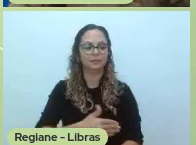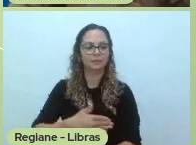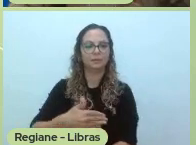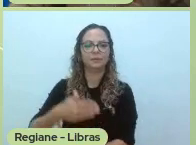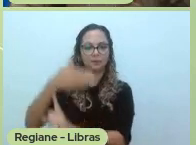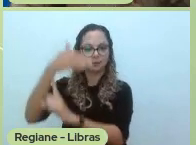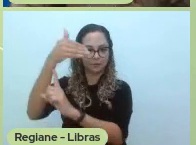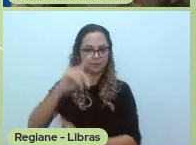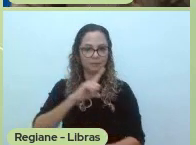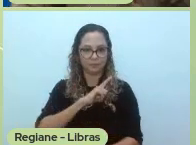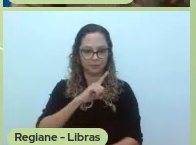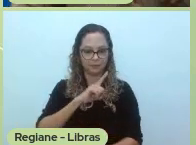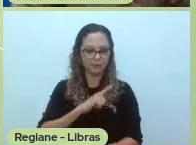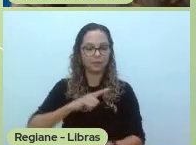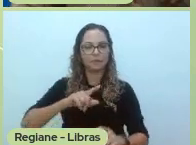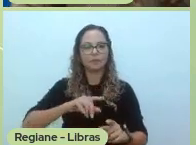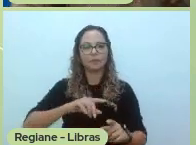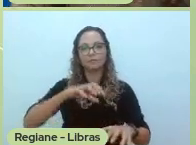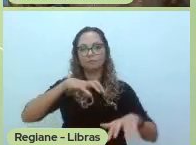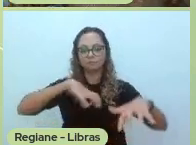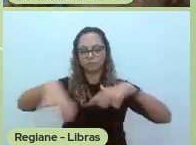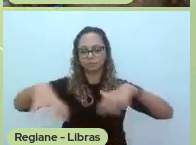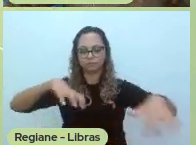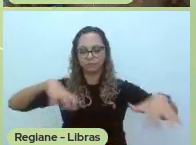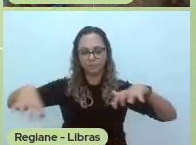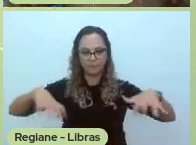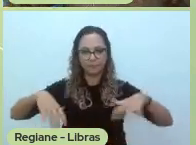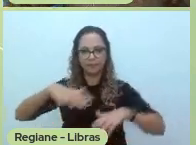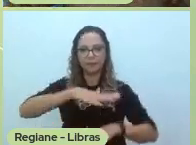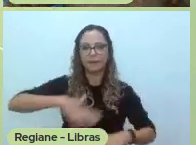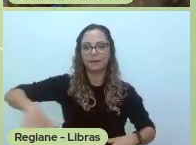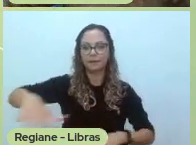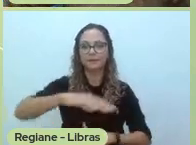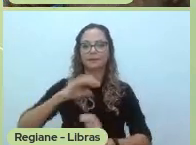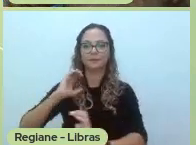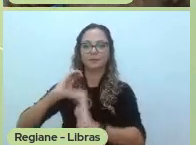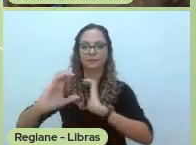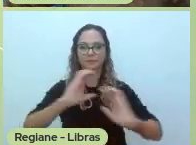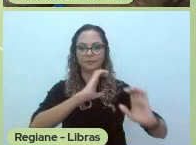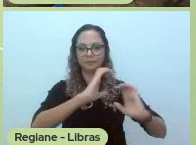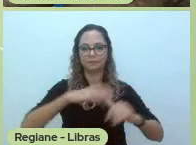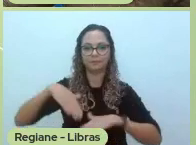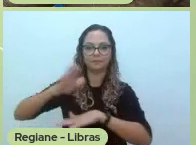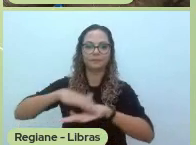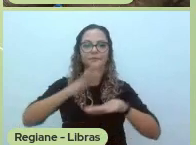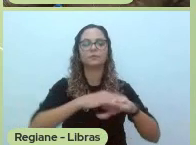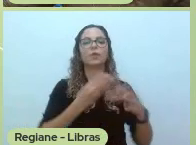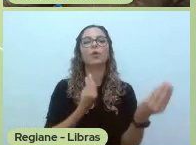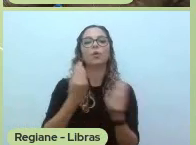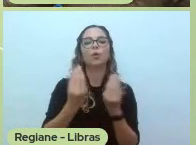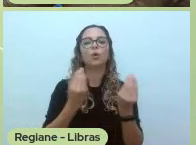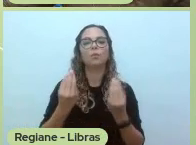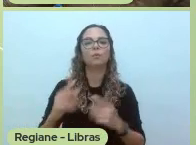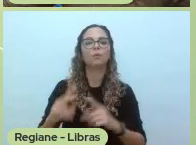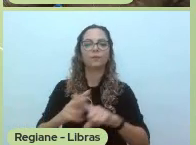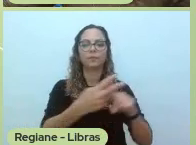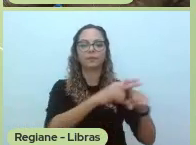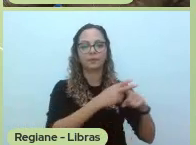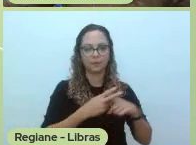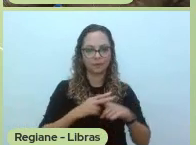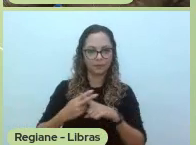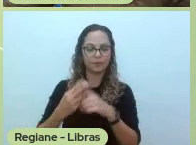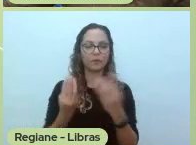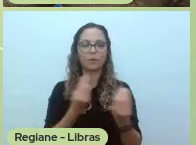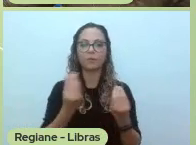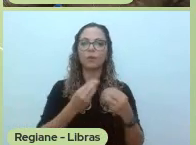para as diferentes áreas que as empresas de telecomunicações atuam. Como é que você corrige essas duas questões ao mesmo tempo? Capacitação,